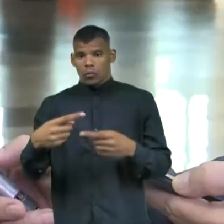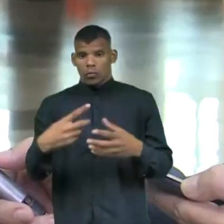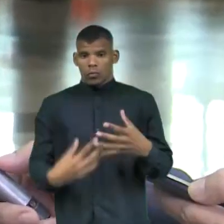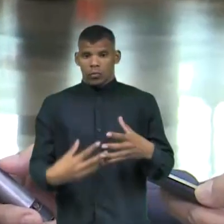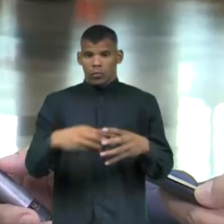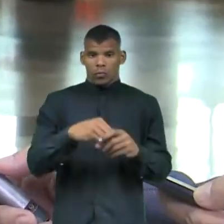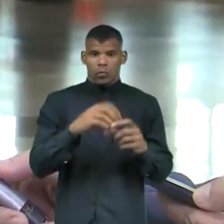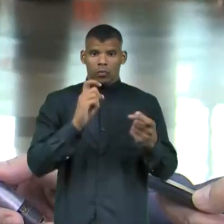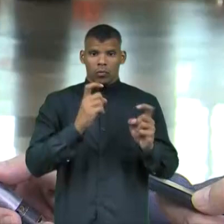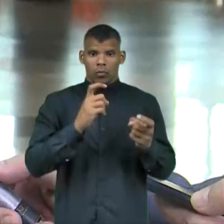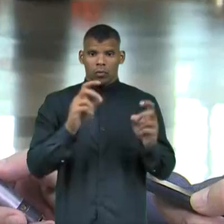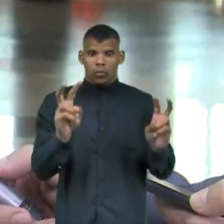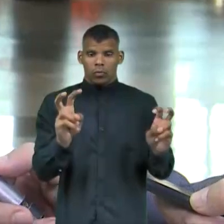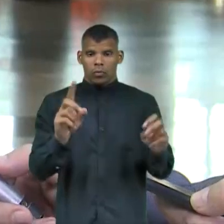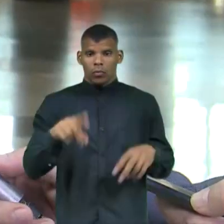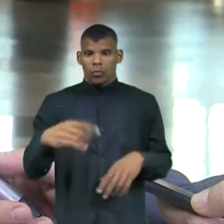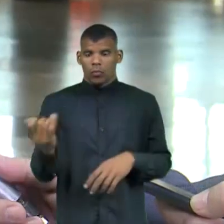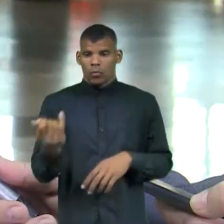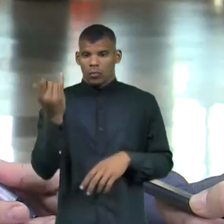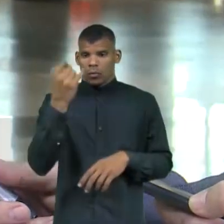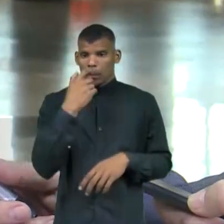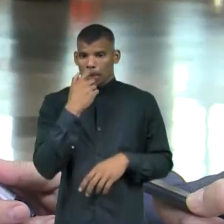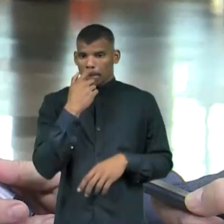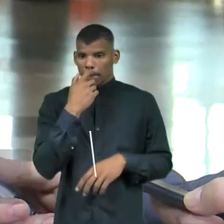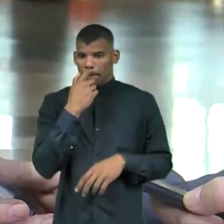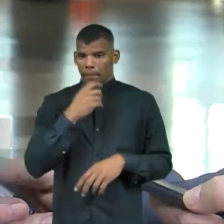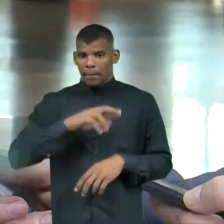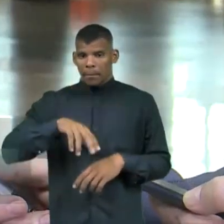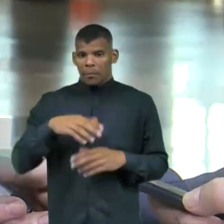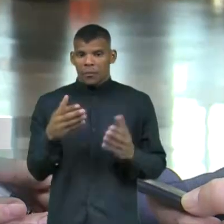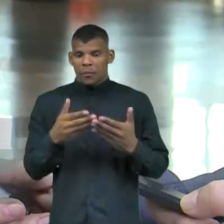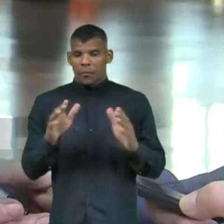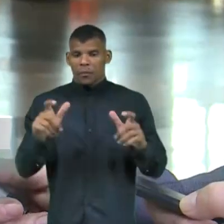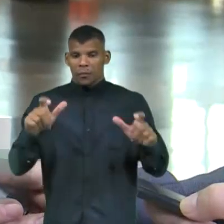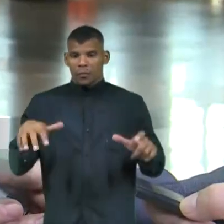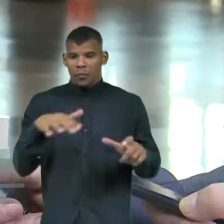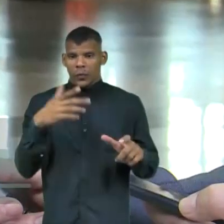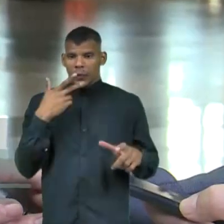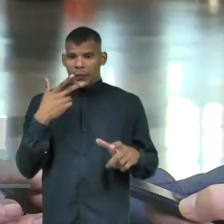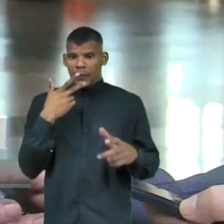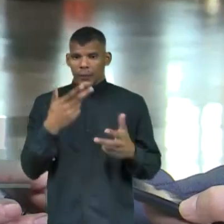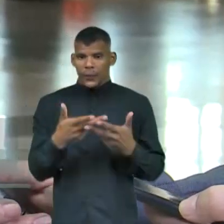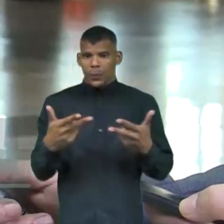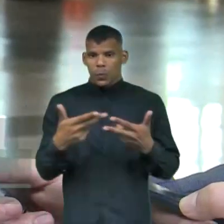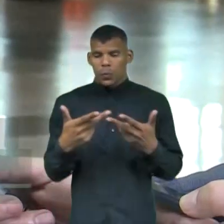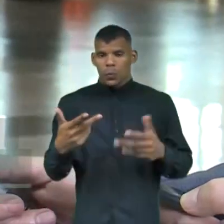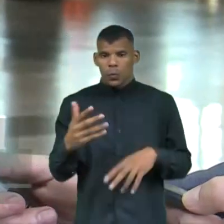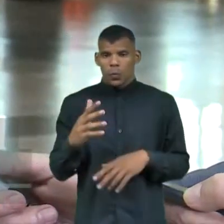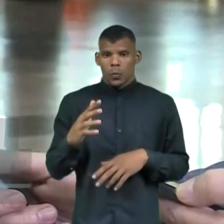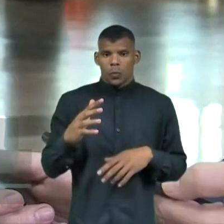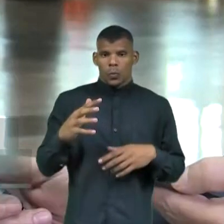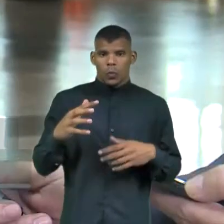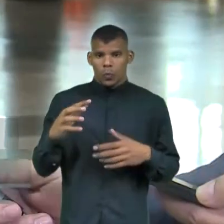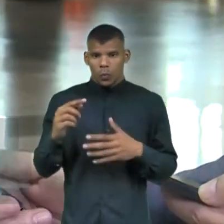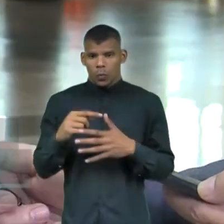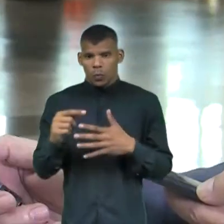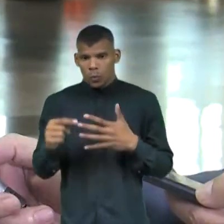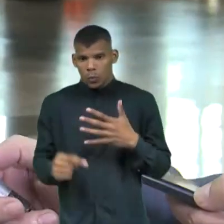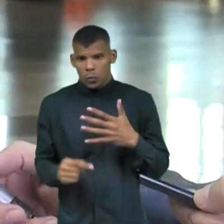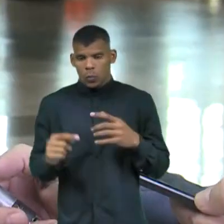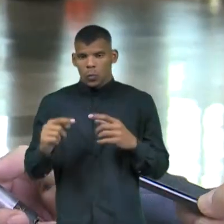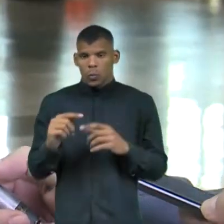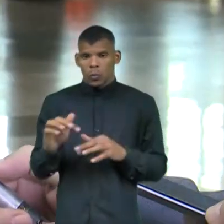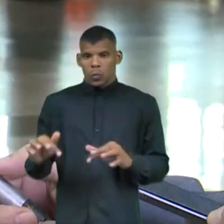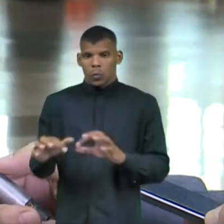esse assunto é fundamental. Não apenas para abrir espaço para que as mulheres falem de coisas que são para além das suas questões, né, mais ligadas